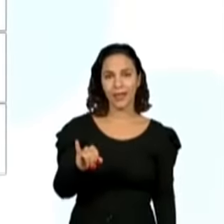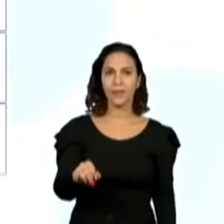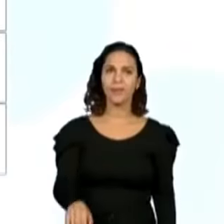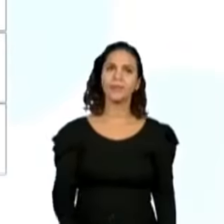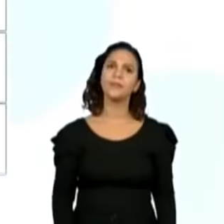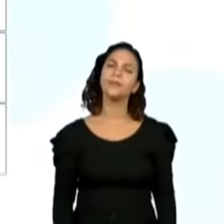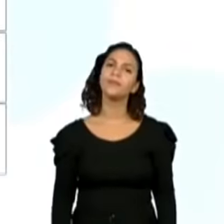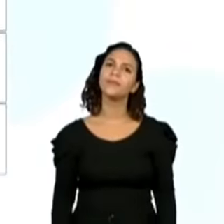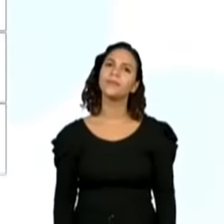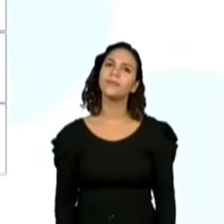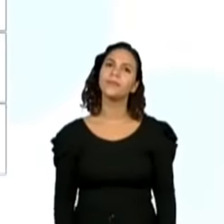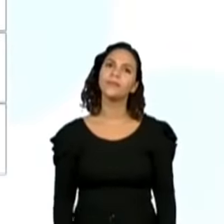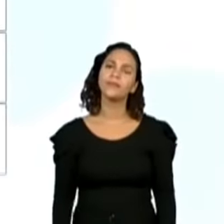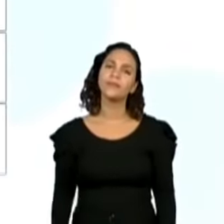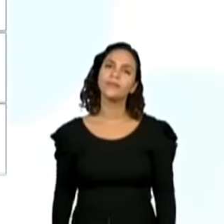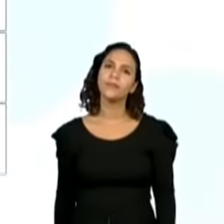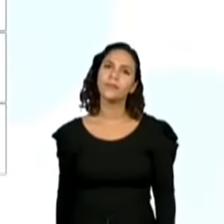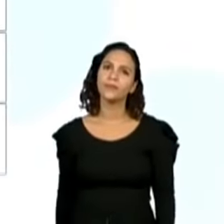brilho.